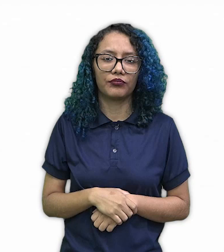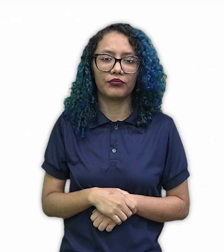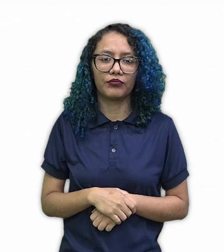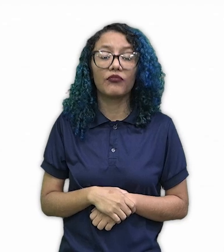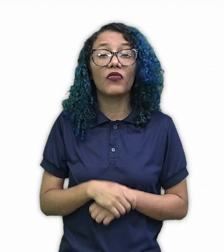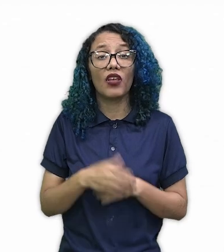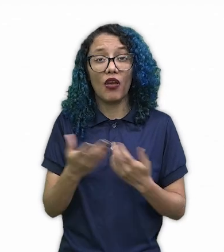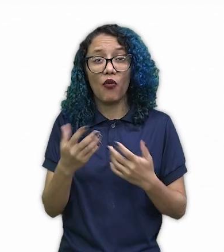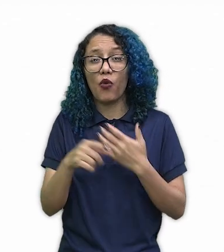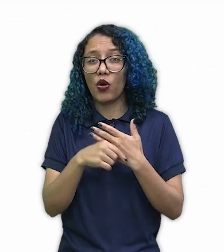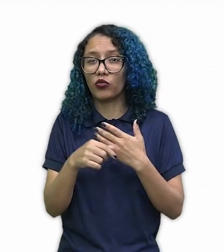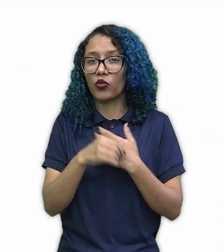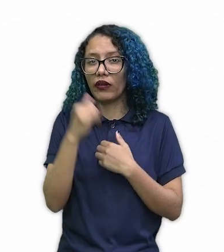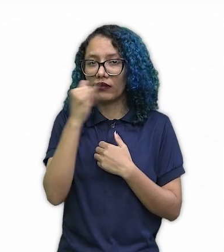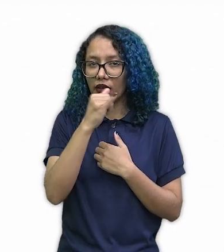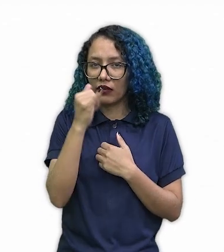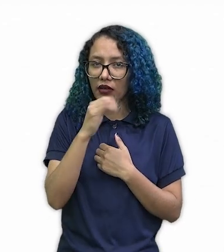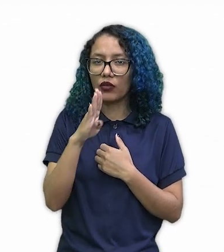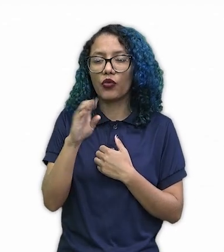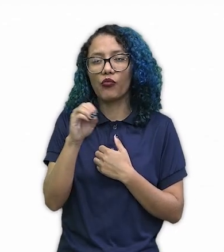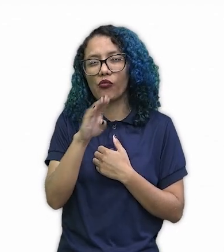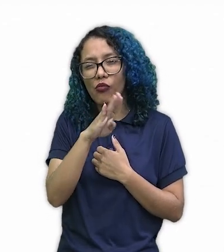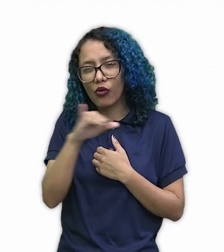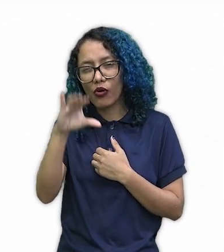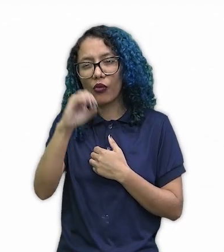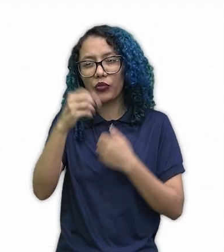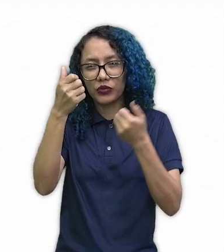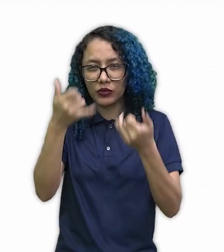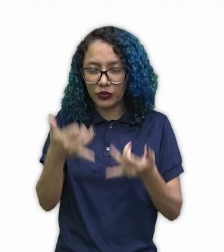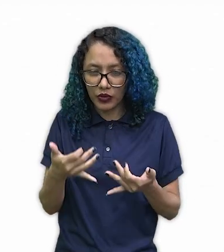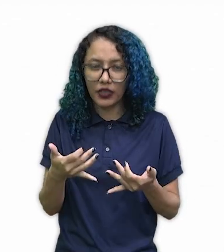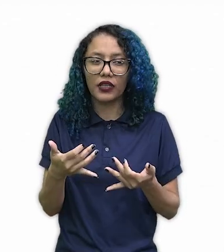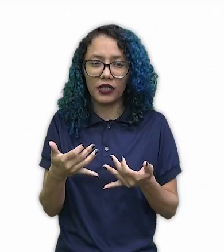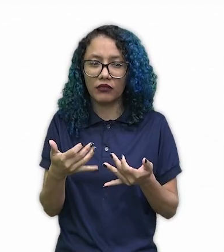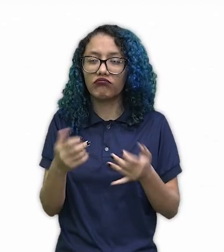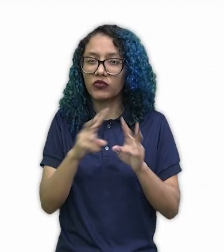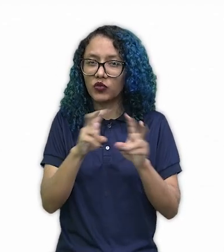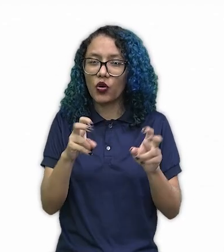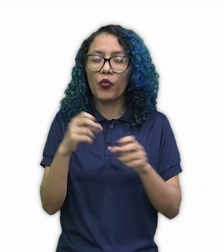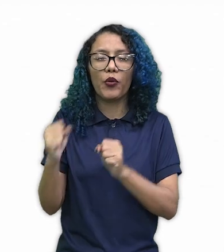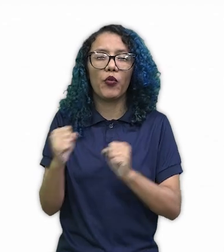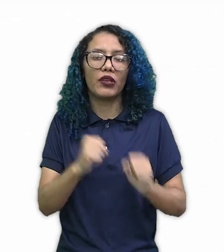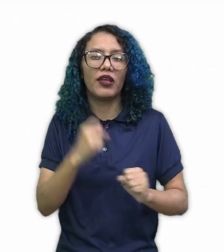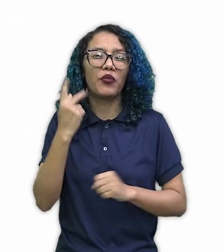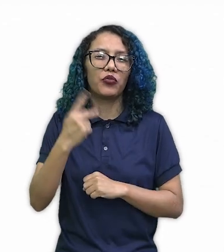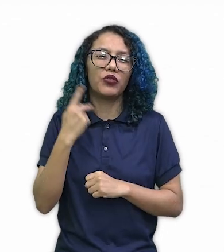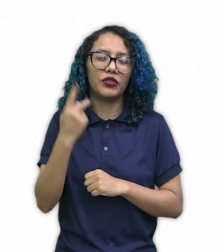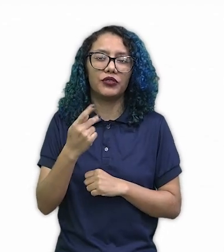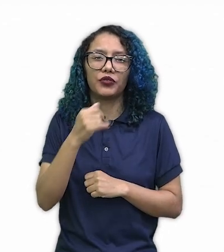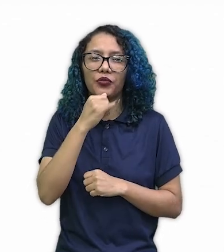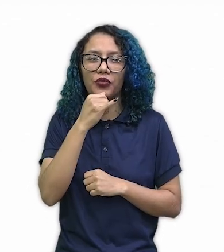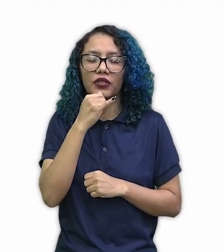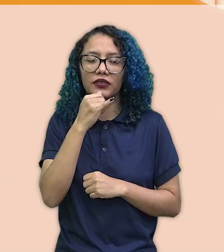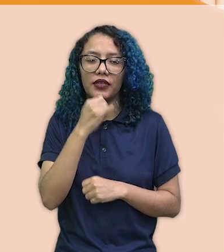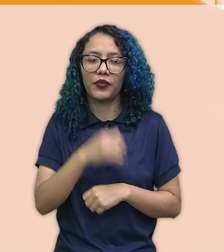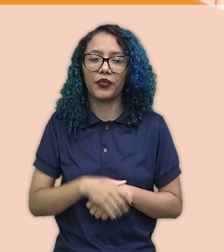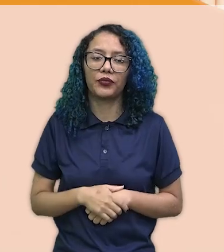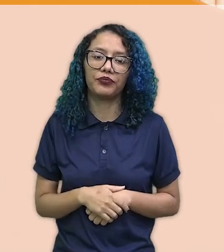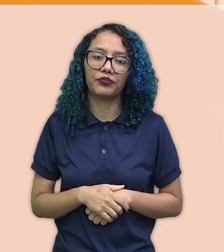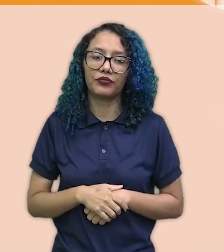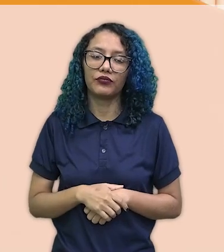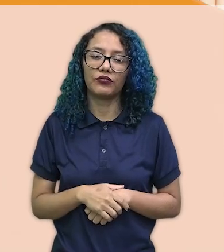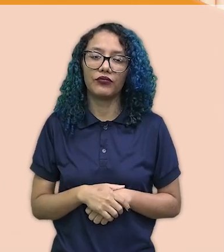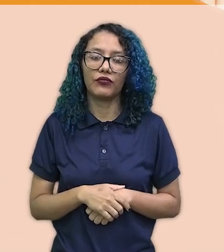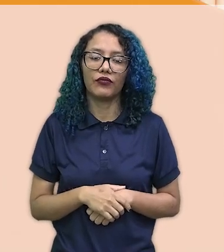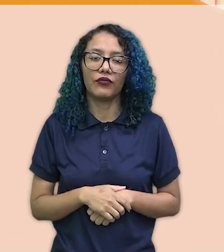filósofo italiano lá que falou para a gente essa ideia aí. Tá bom? O poder político é o poder que pode